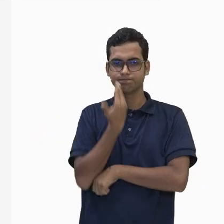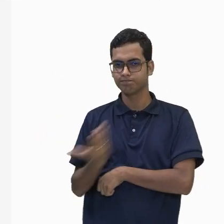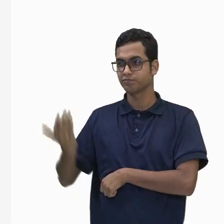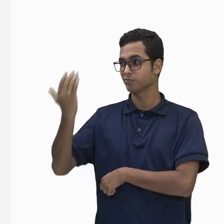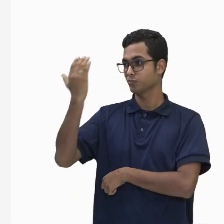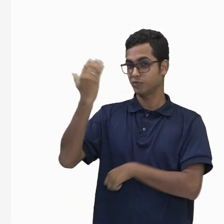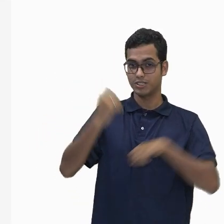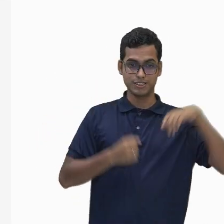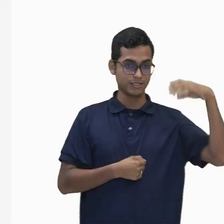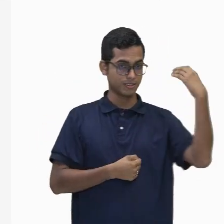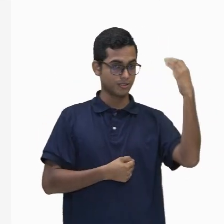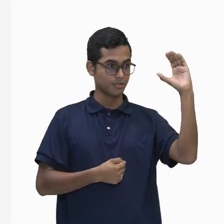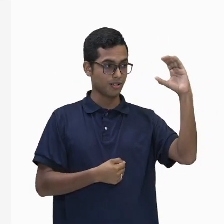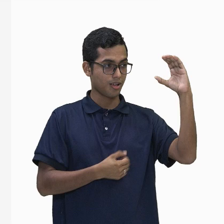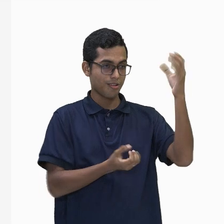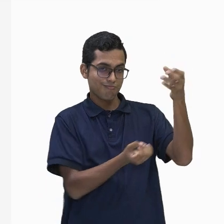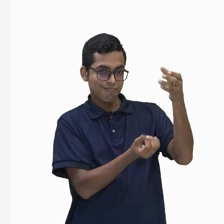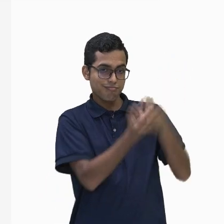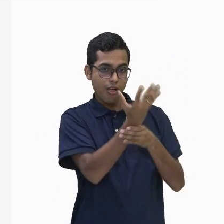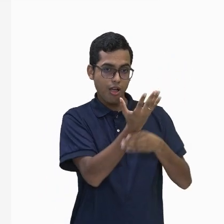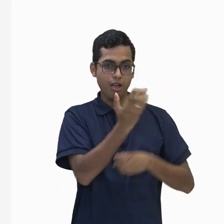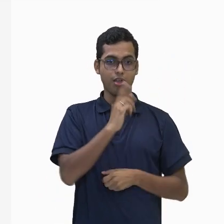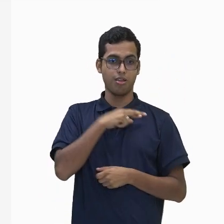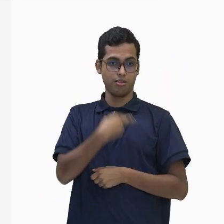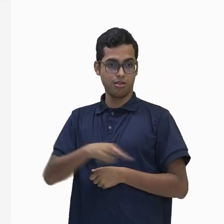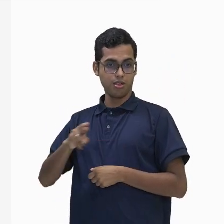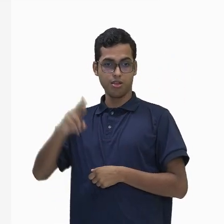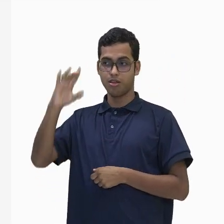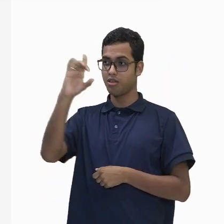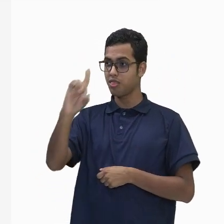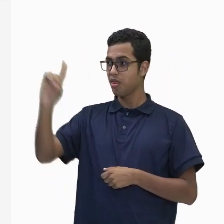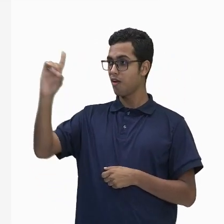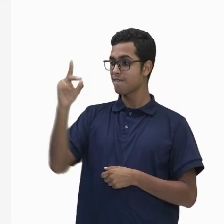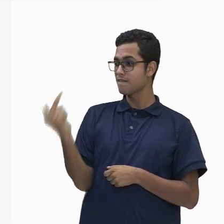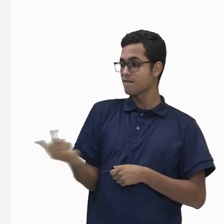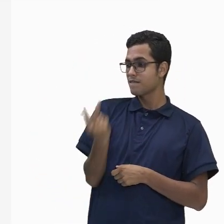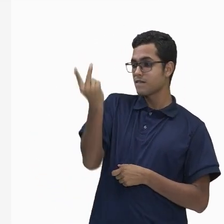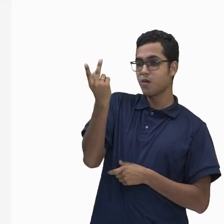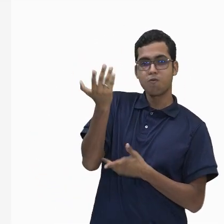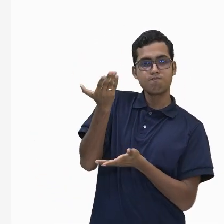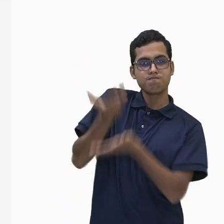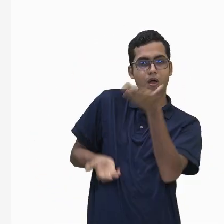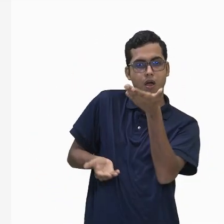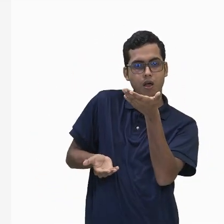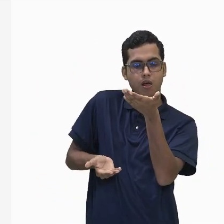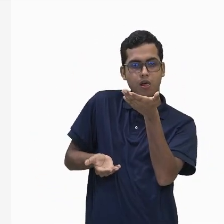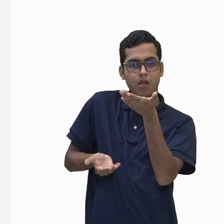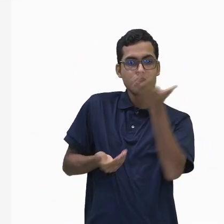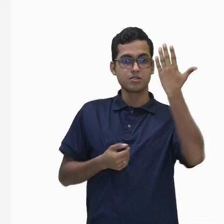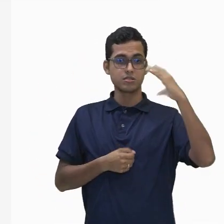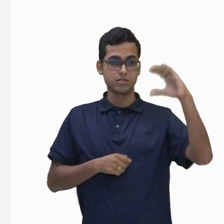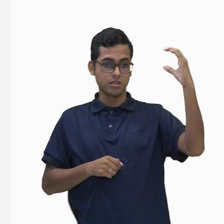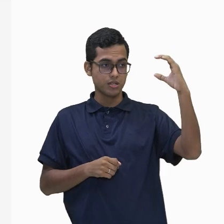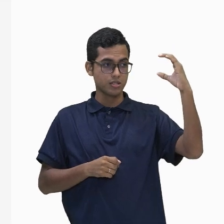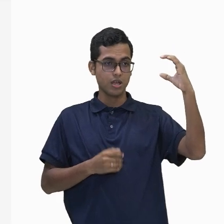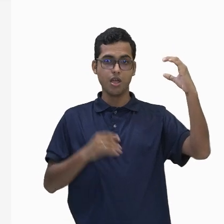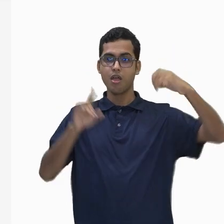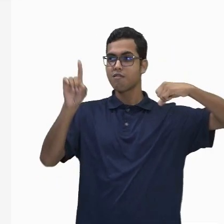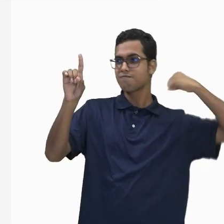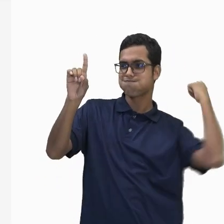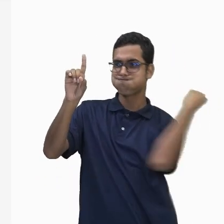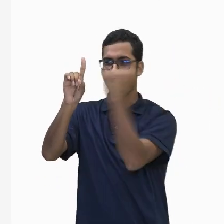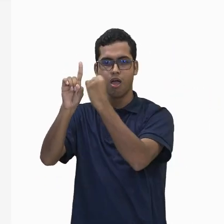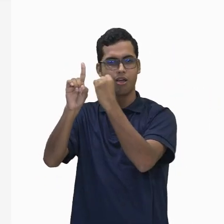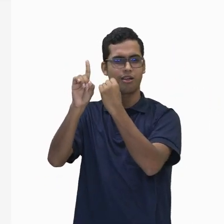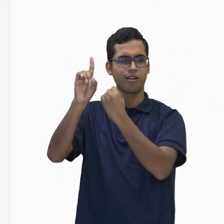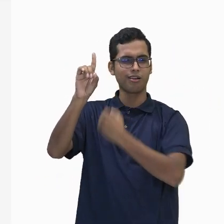ciência nasce, a religião perde o valor. E quem mata Deus é a ciência, é o homem